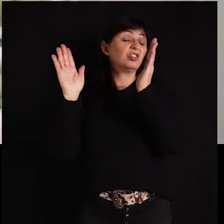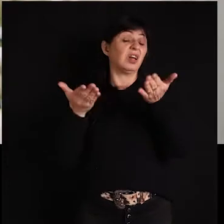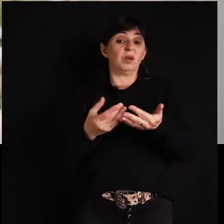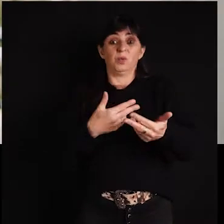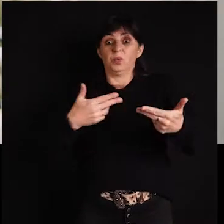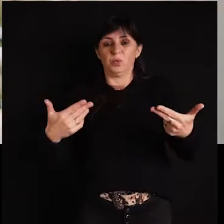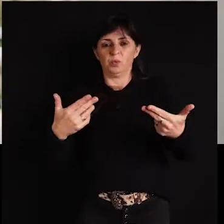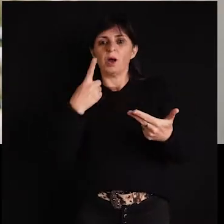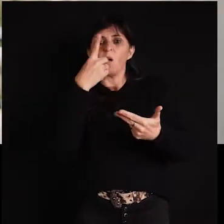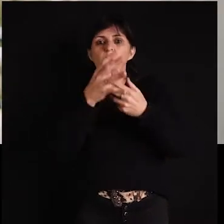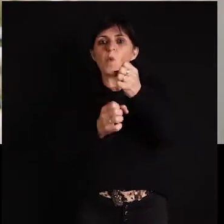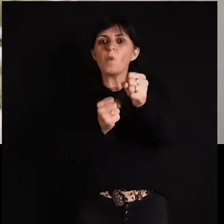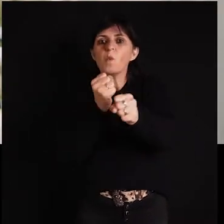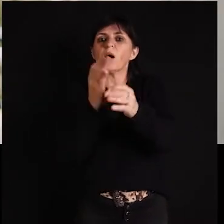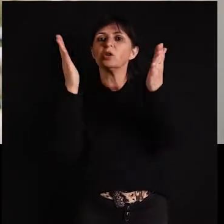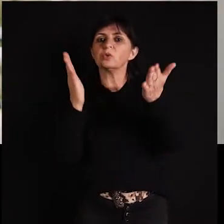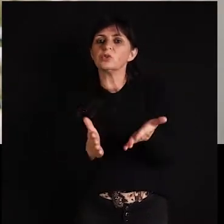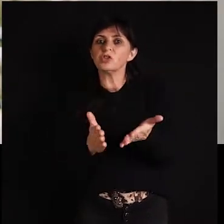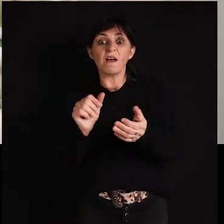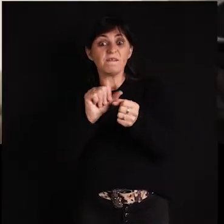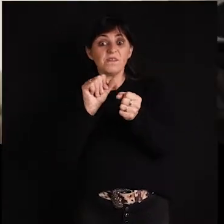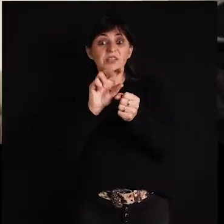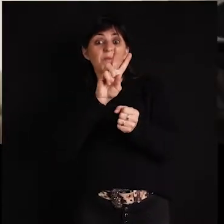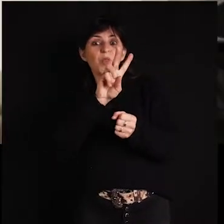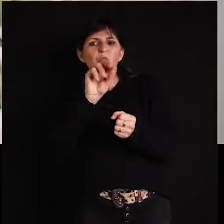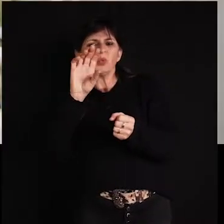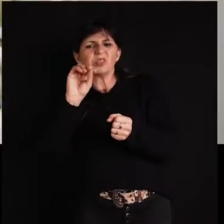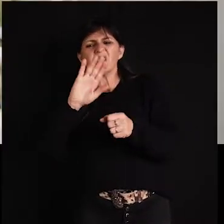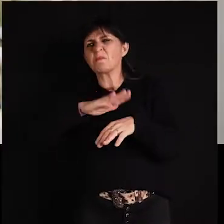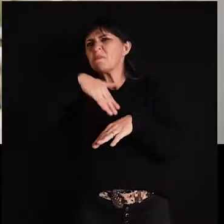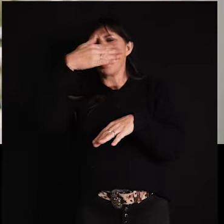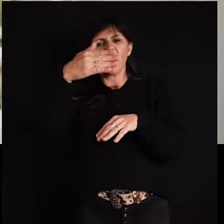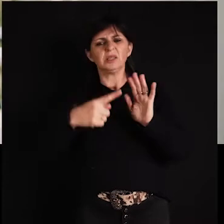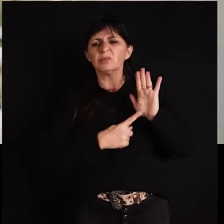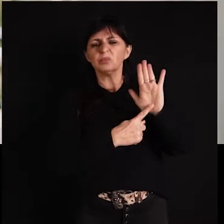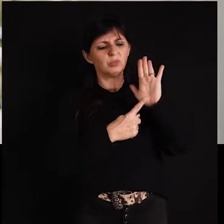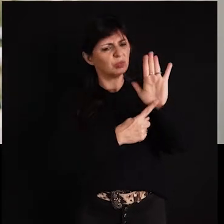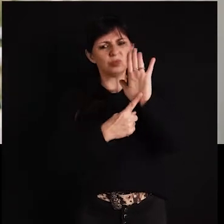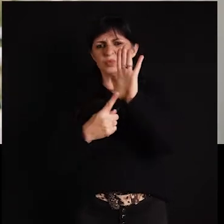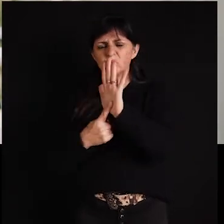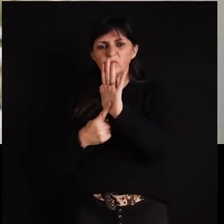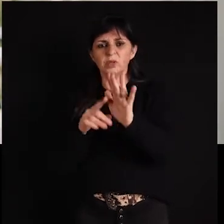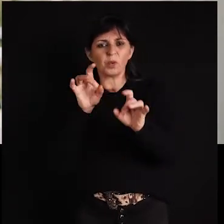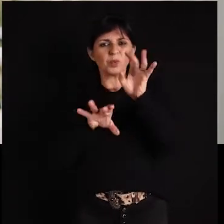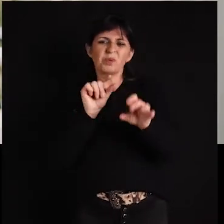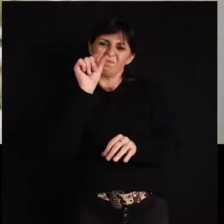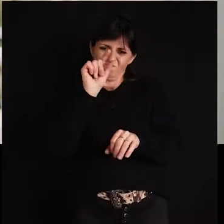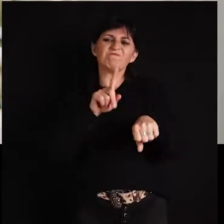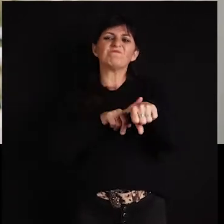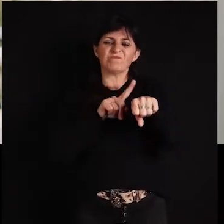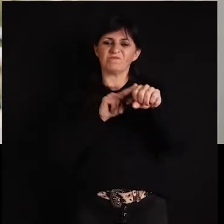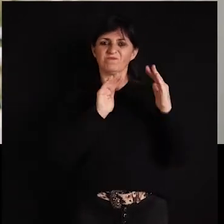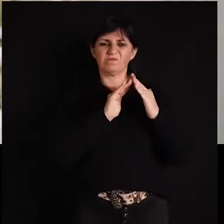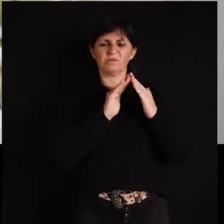por ano, mais de 200 apresentações. Então, praticamente, folga poucos dias, né? Mais de 200, eu me lembro que